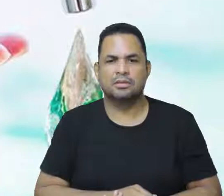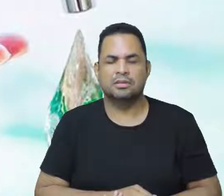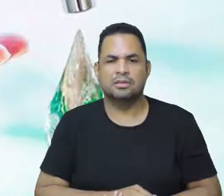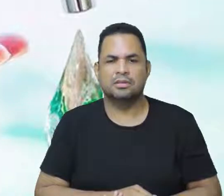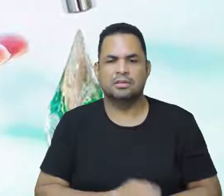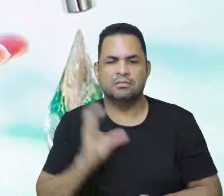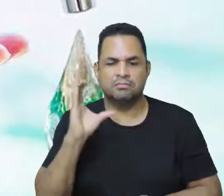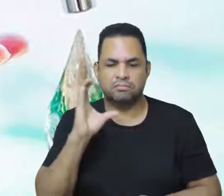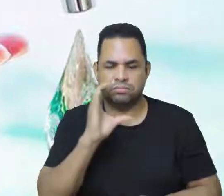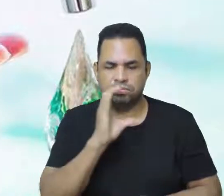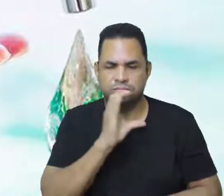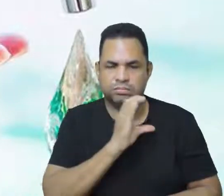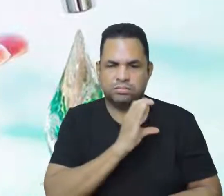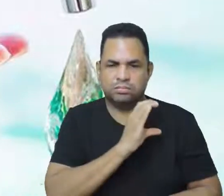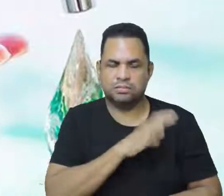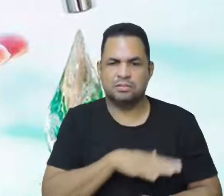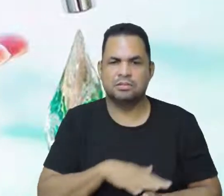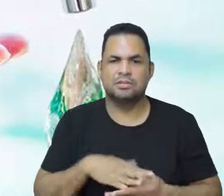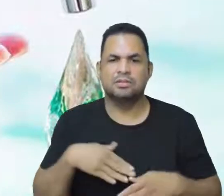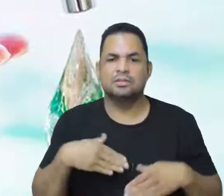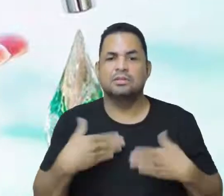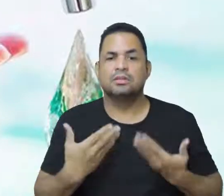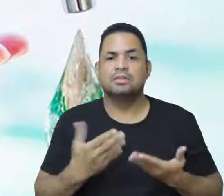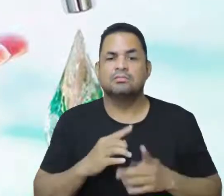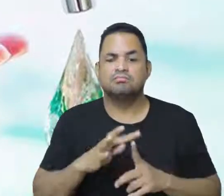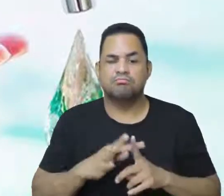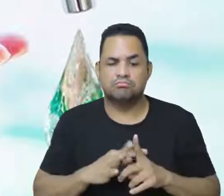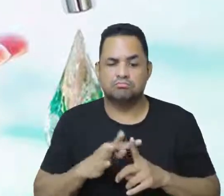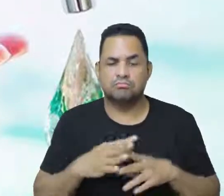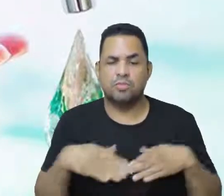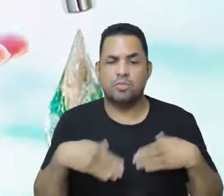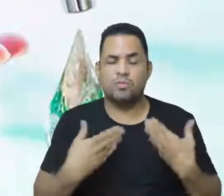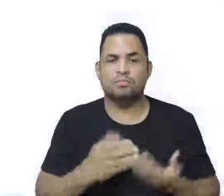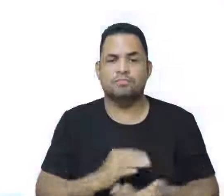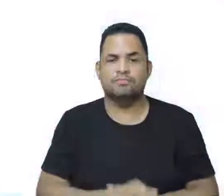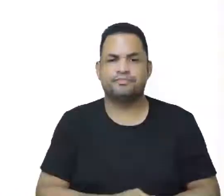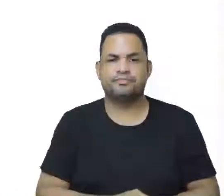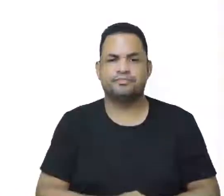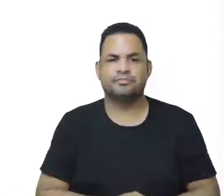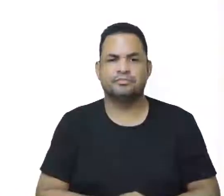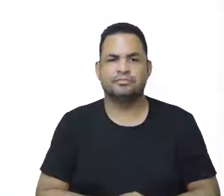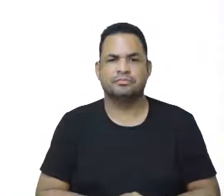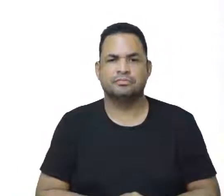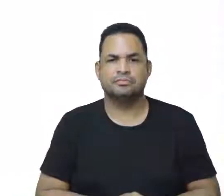Um aquecimento. Só que esse aquecimento agora, vem comigo novamente.